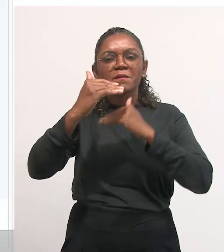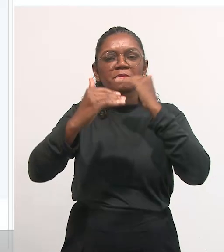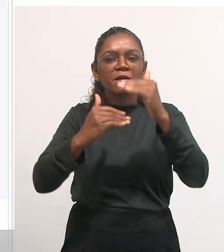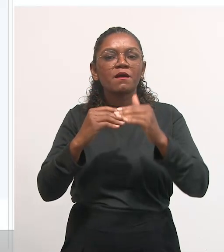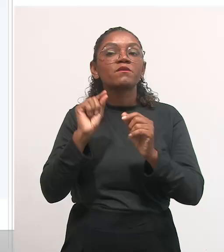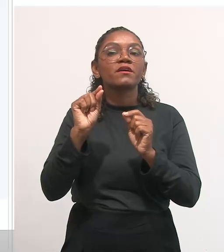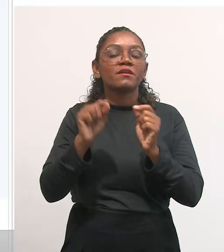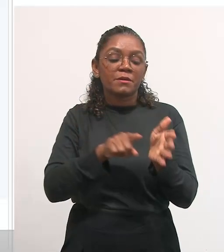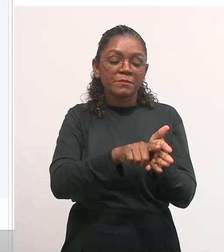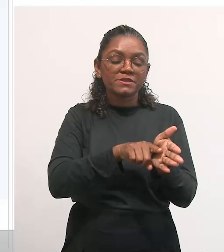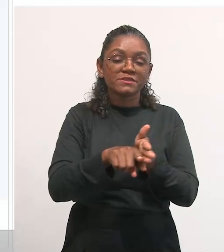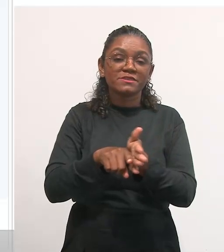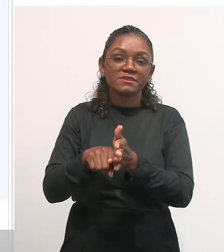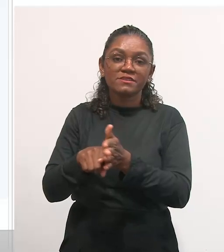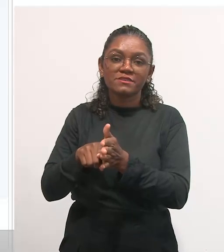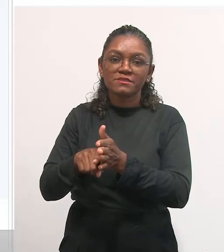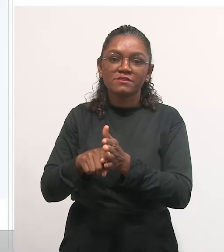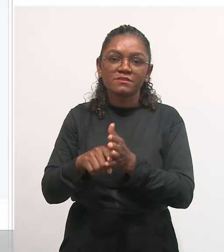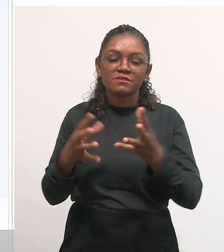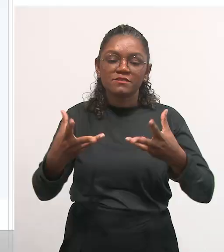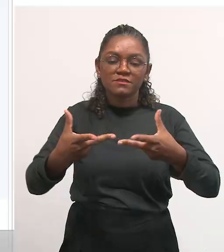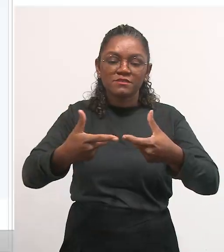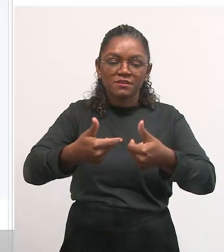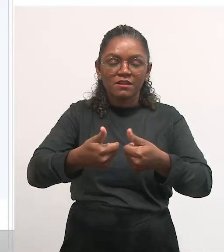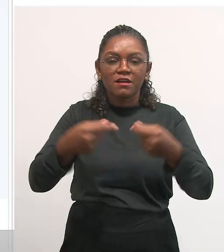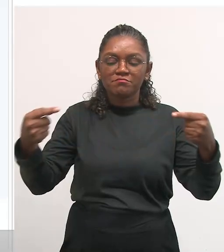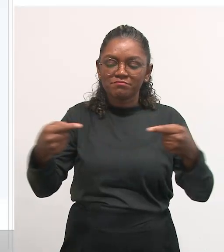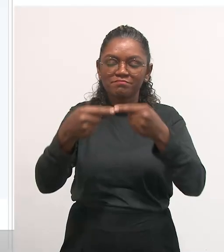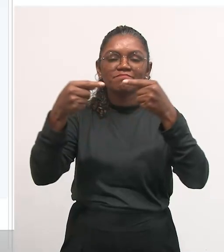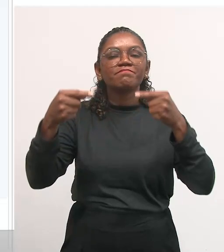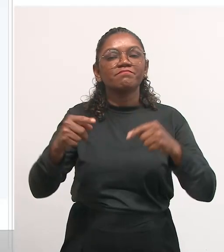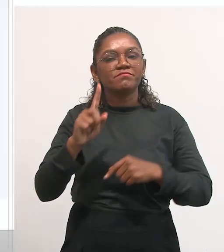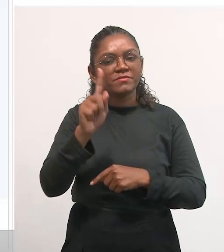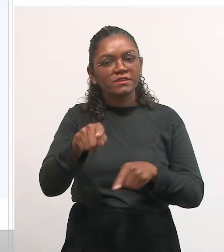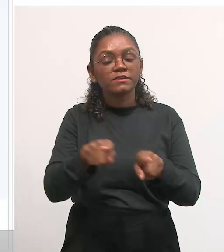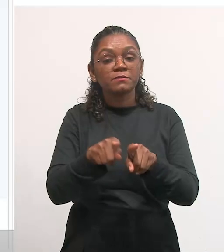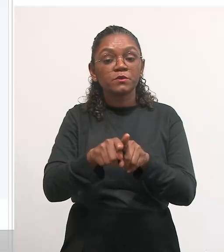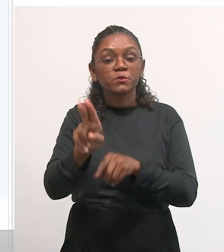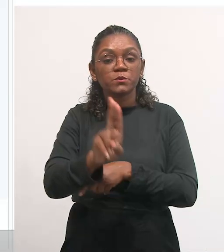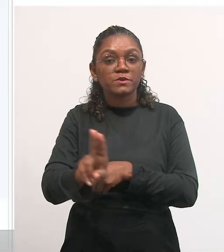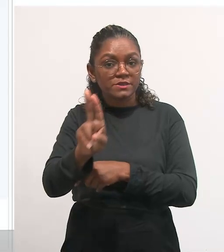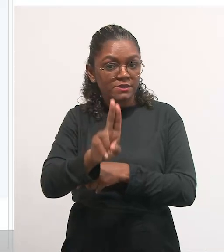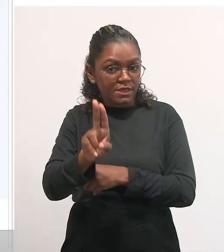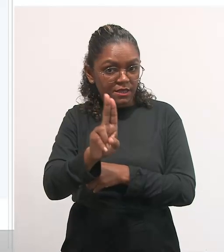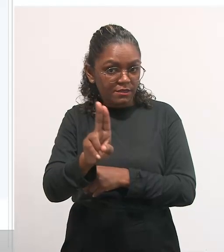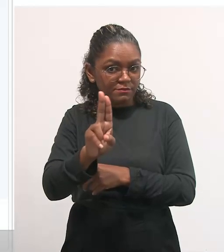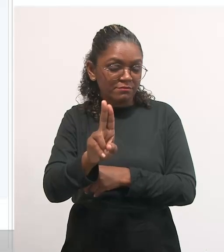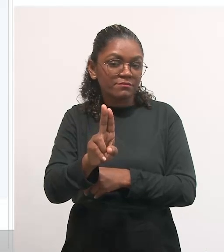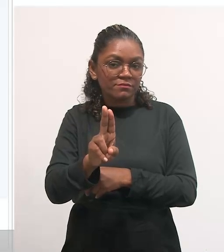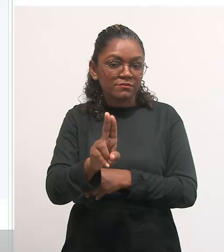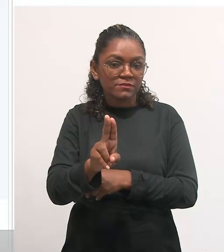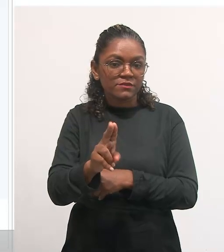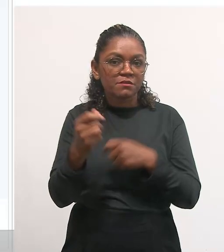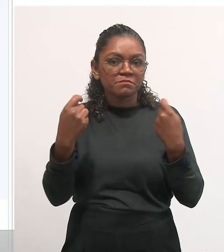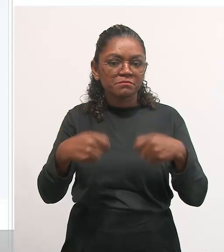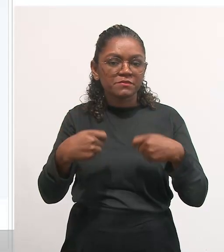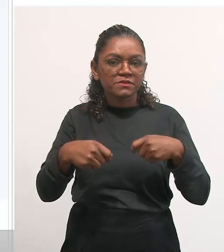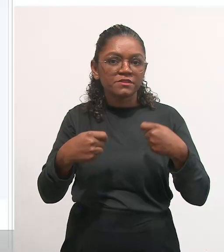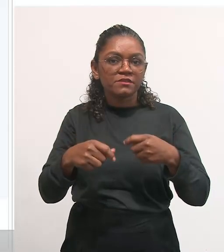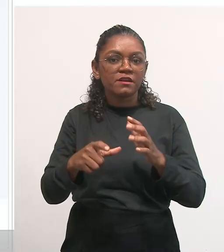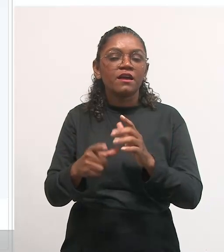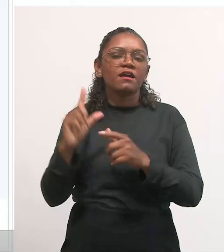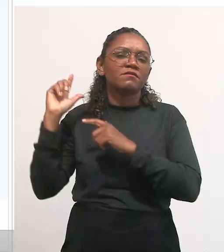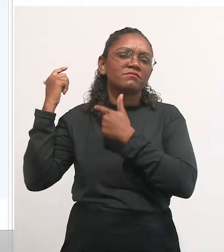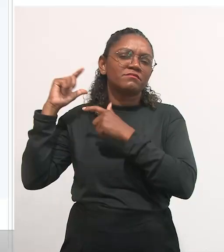pesquisas vão sendo aprimoradas né o conceito de currículo e a utilização que fazemos dele aparecem desde os primórdios